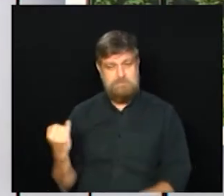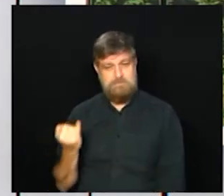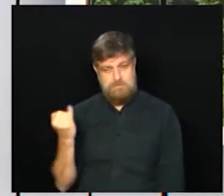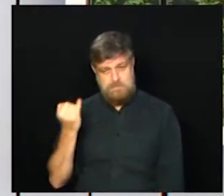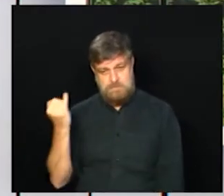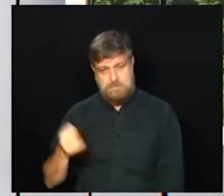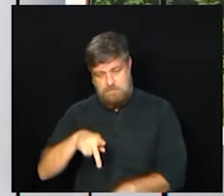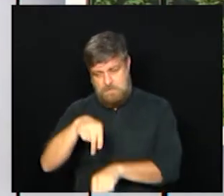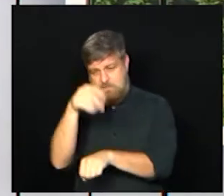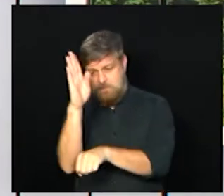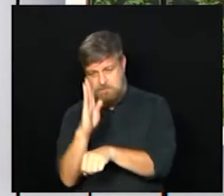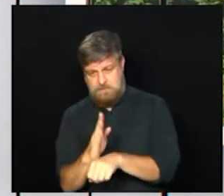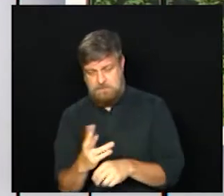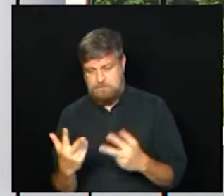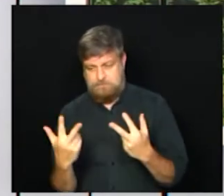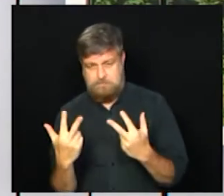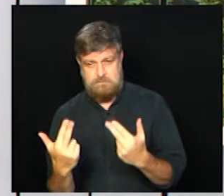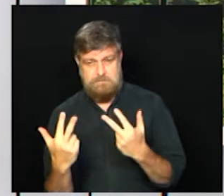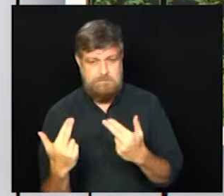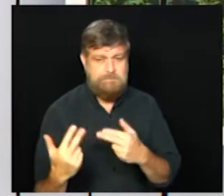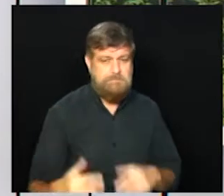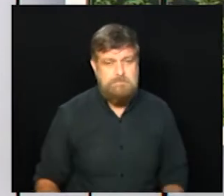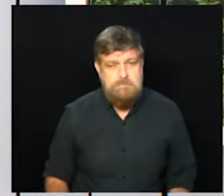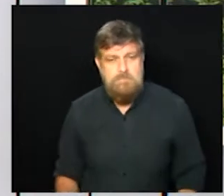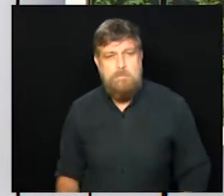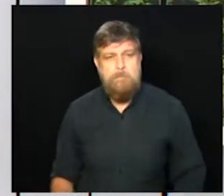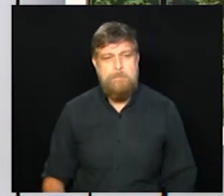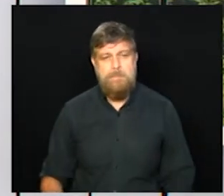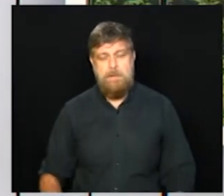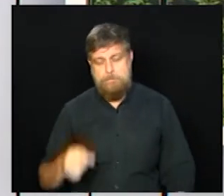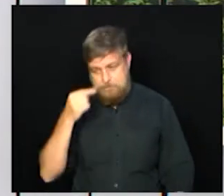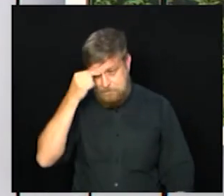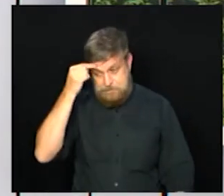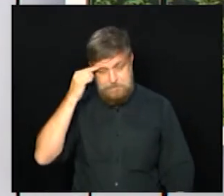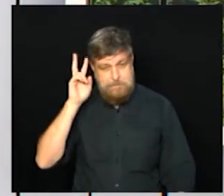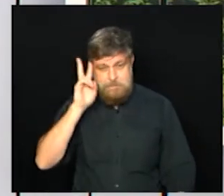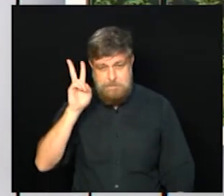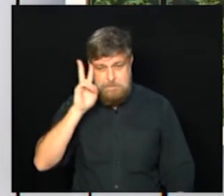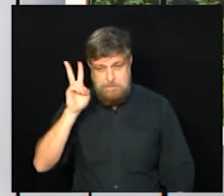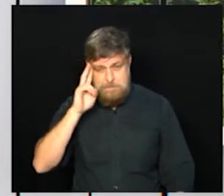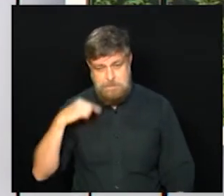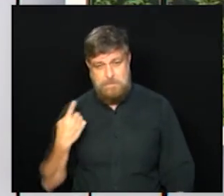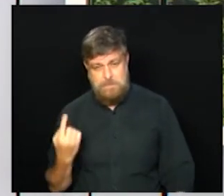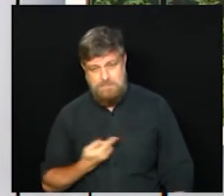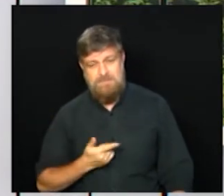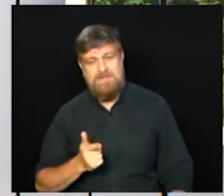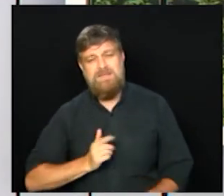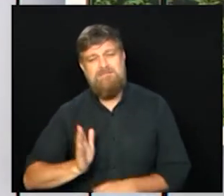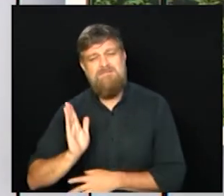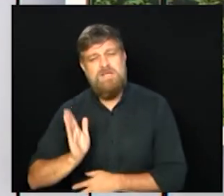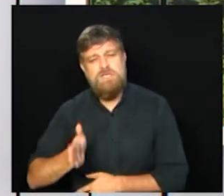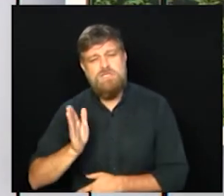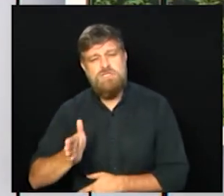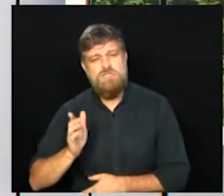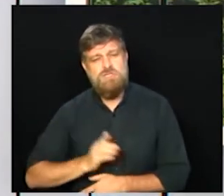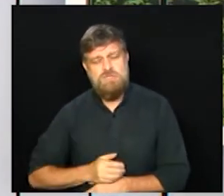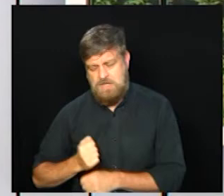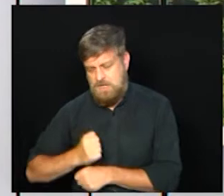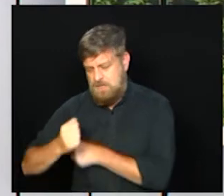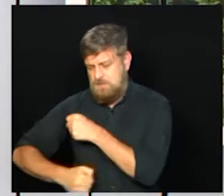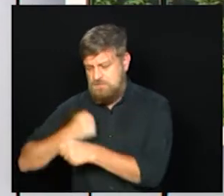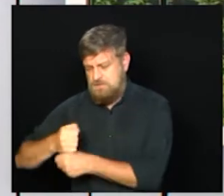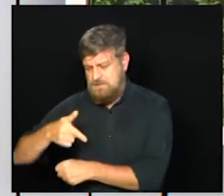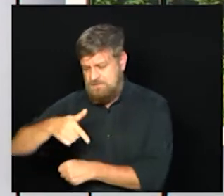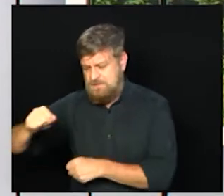país que, como a Paola lembrou, a gente já teve, né, isso na década de 70, isso foi pauta do